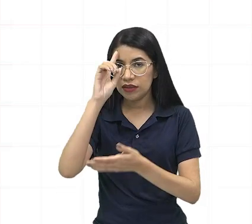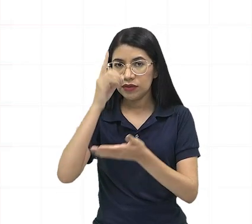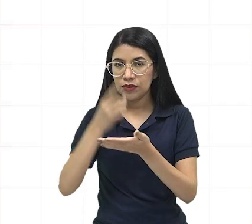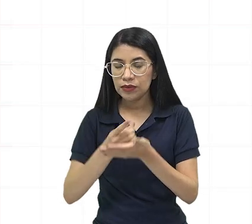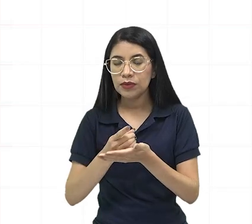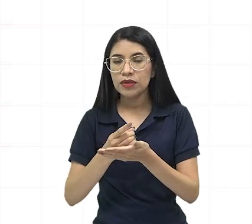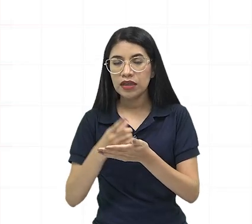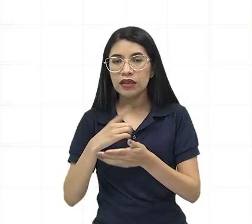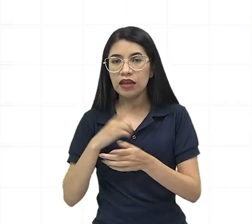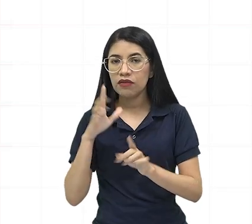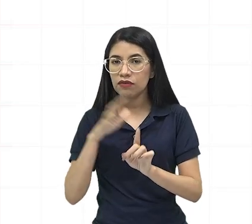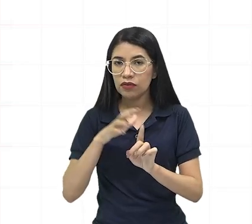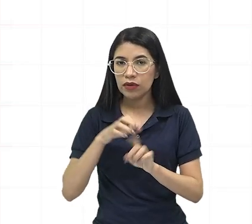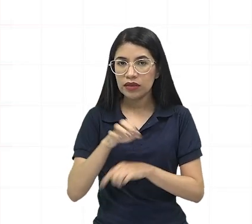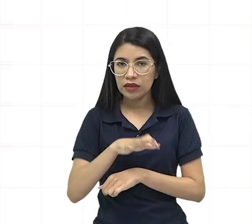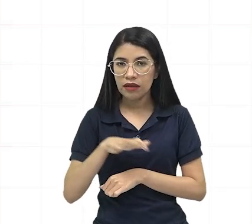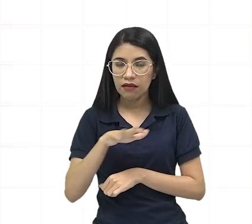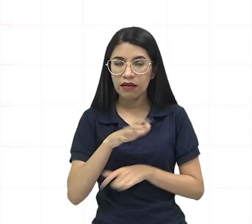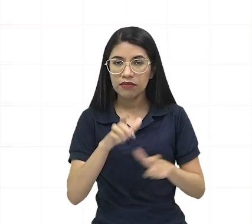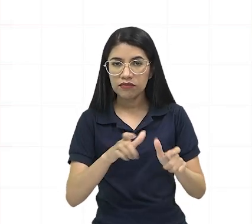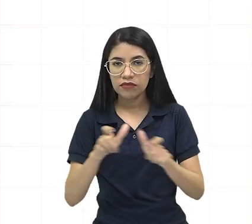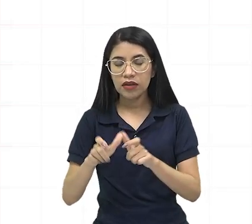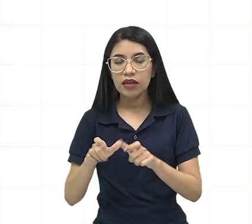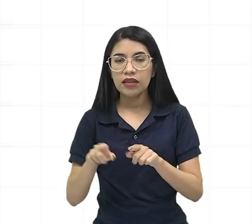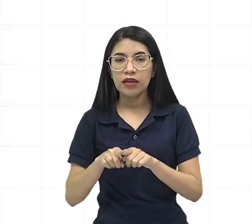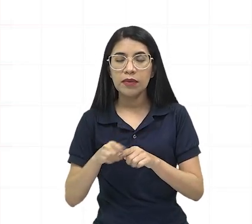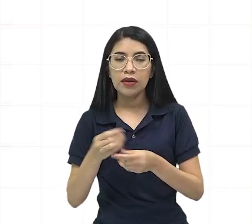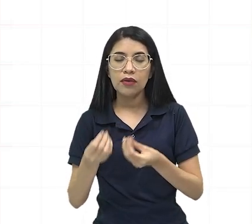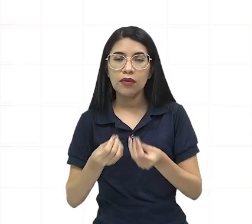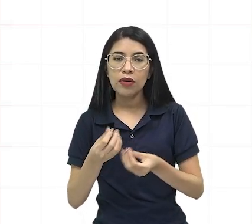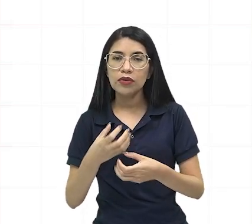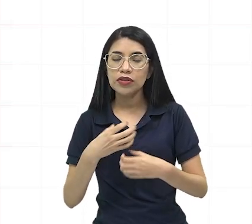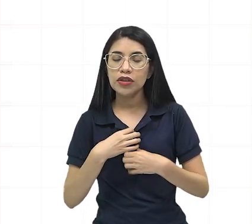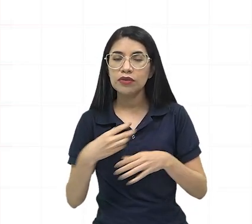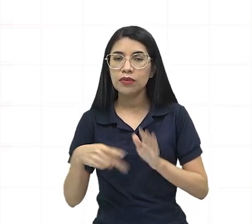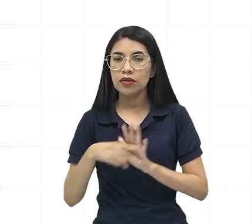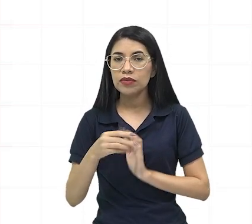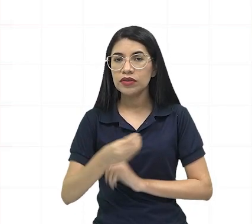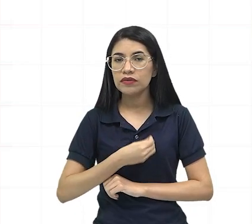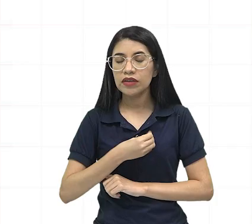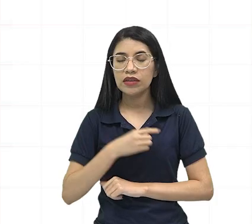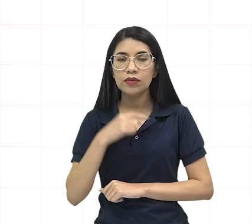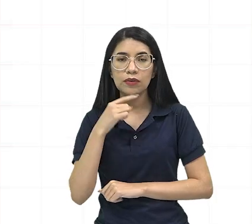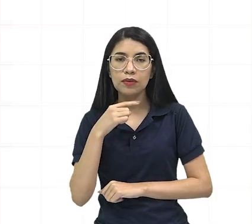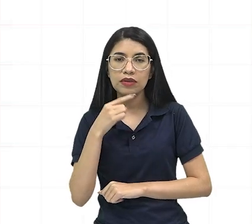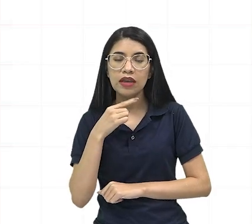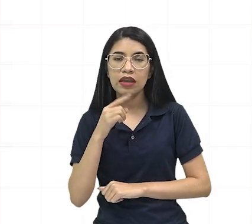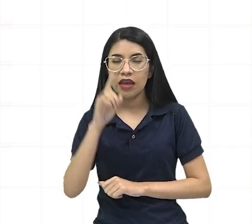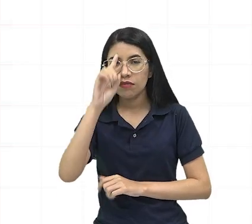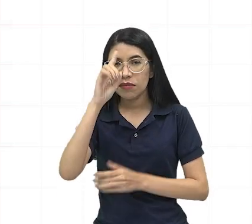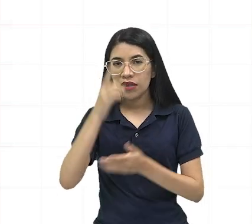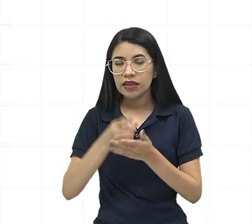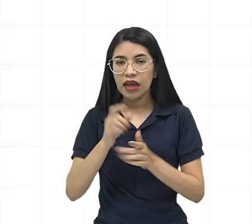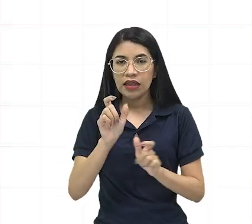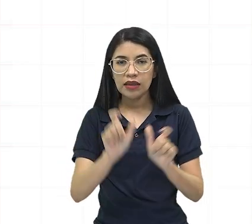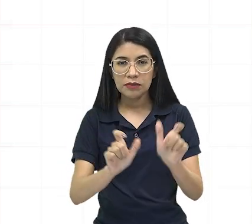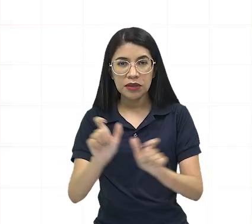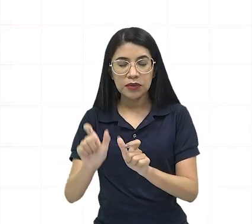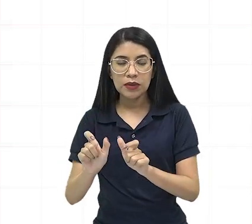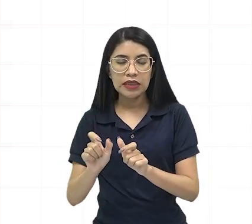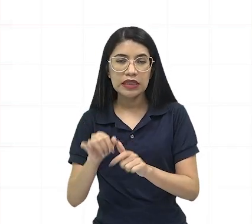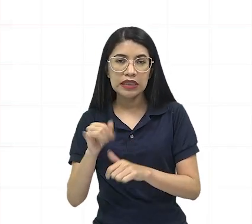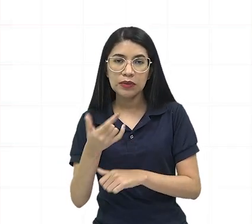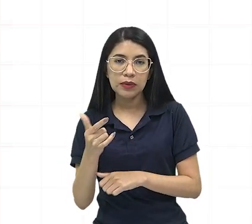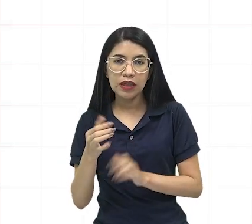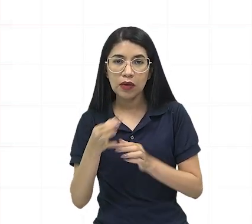decisões que afetam seus territórios e seus modos de vida. Então, como é que não dá para se decidir sobre a vida de muitas pessoas sem a opinião